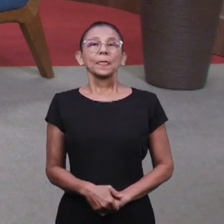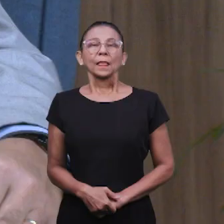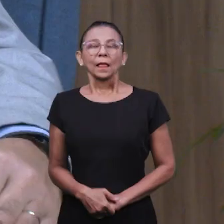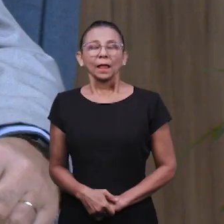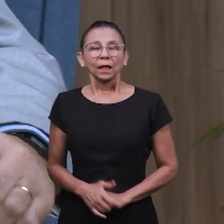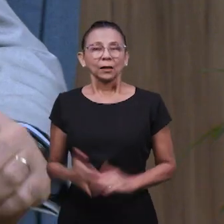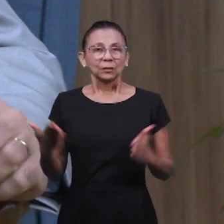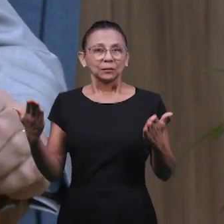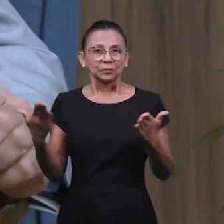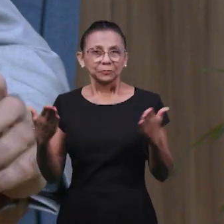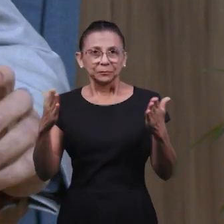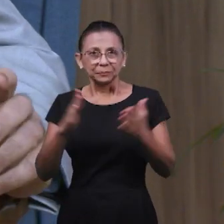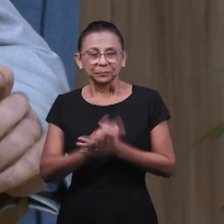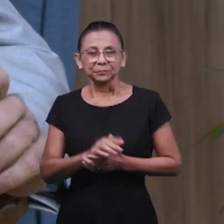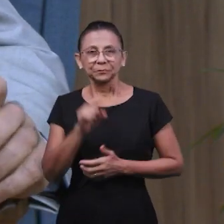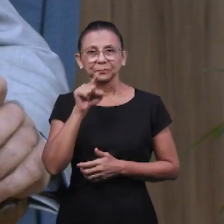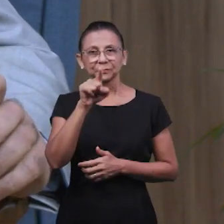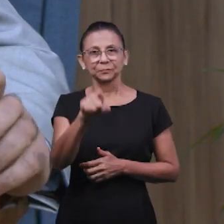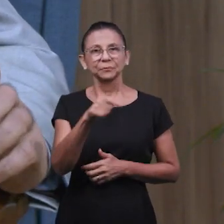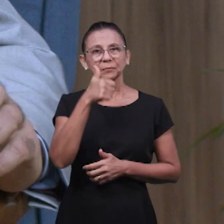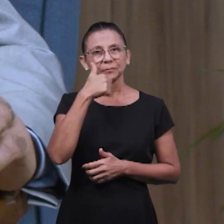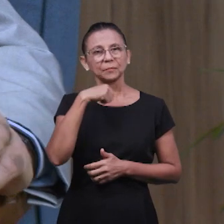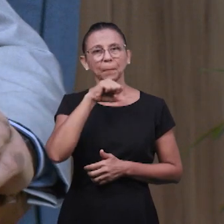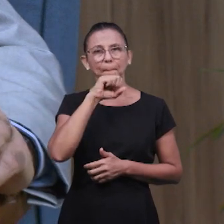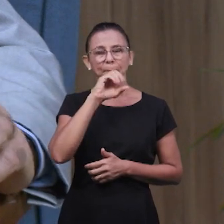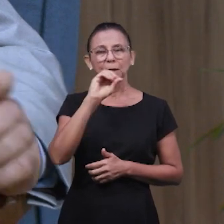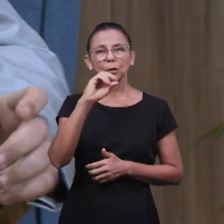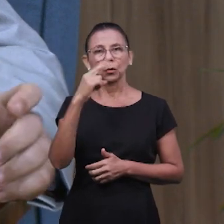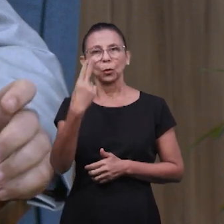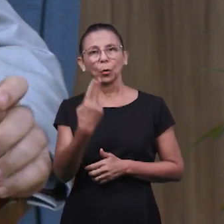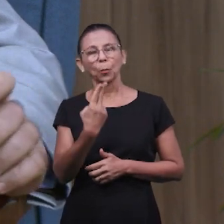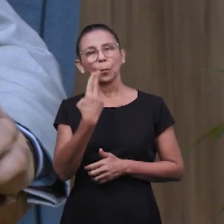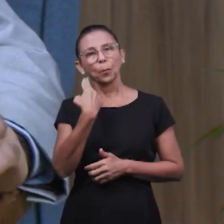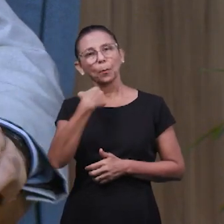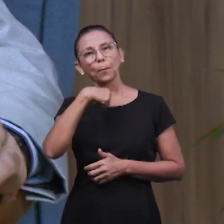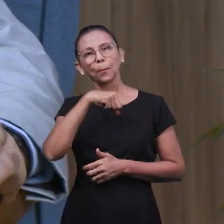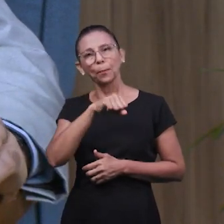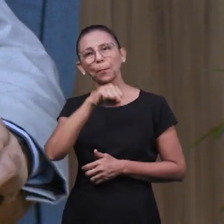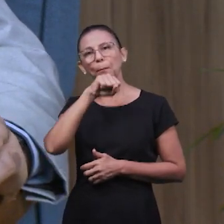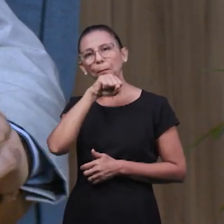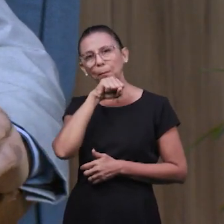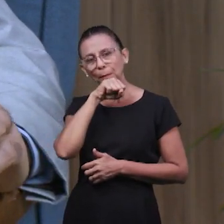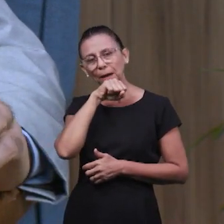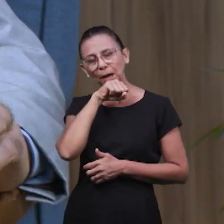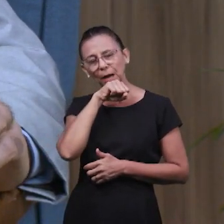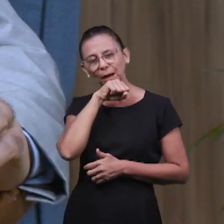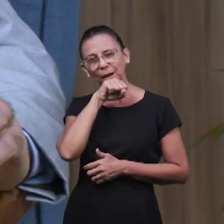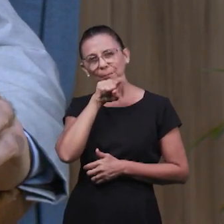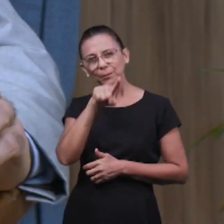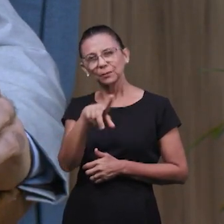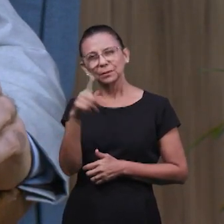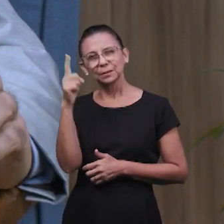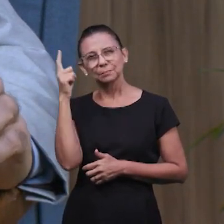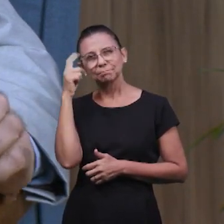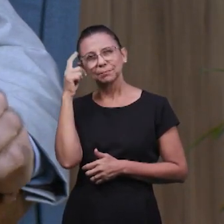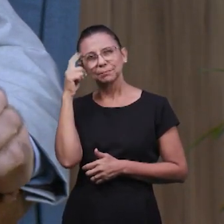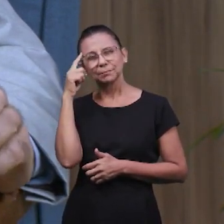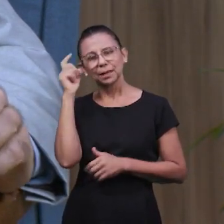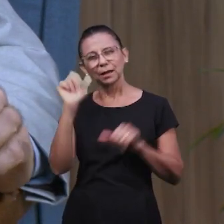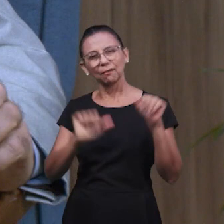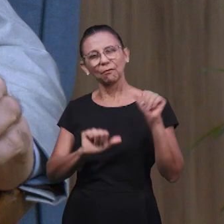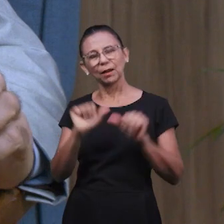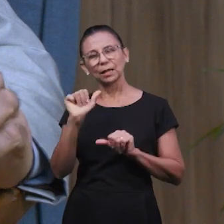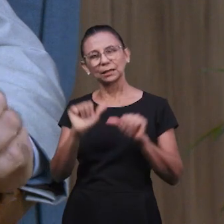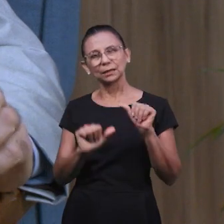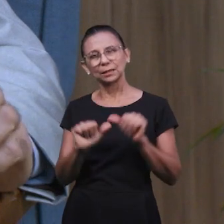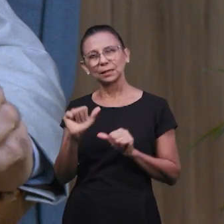Amém. Agora eu quero chamar você, pai ou mãe, para refletir acerca do uso